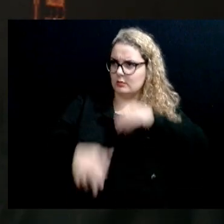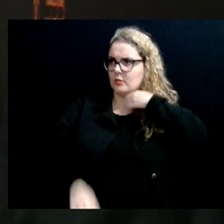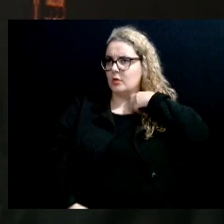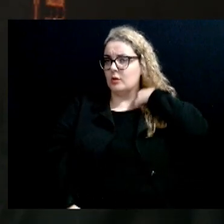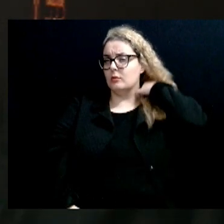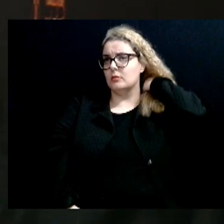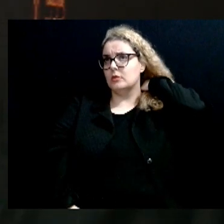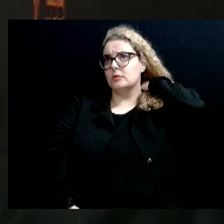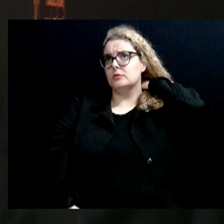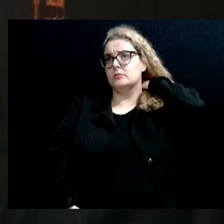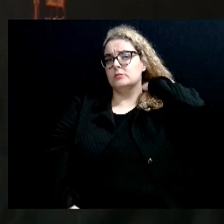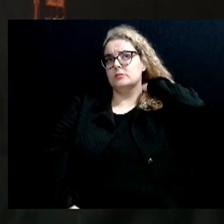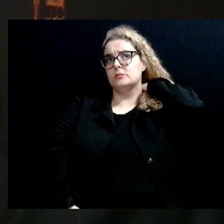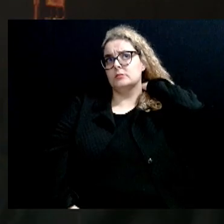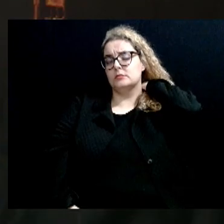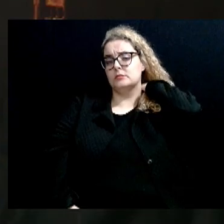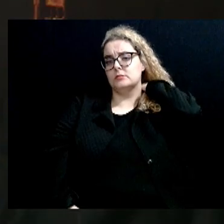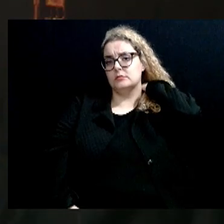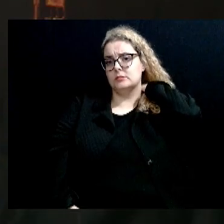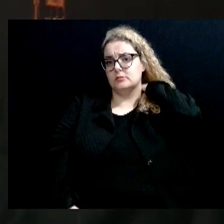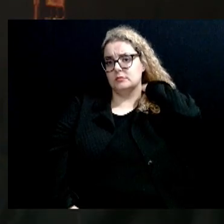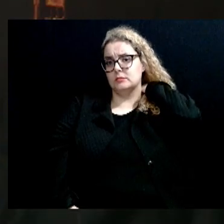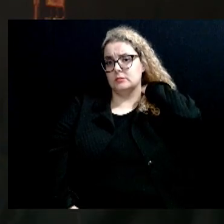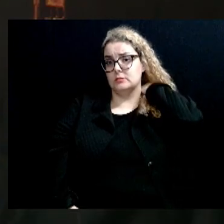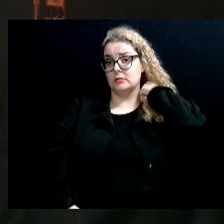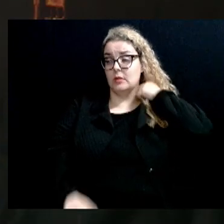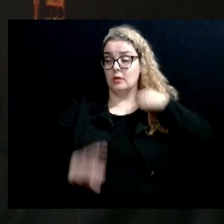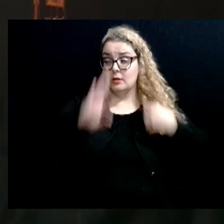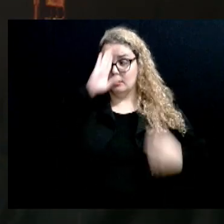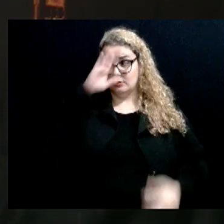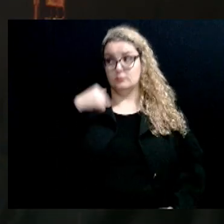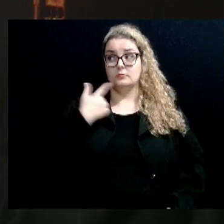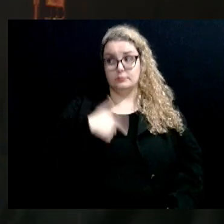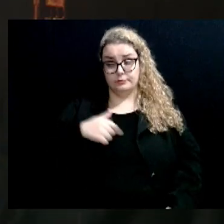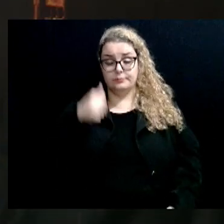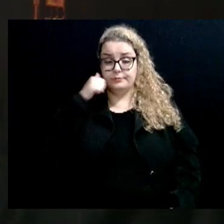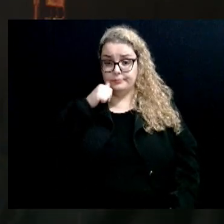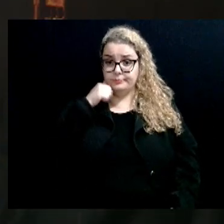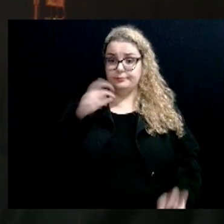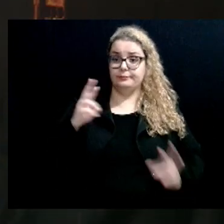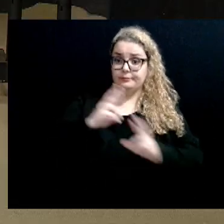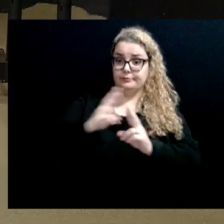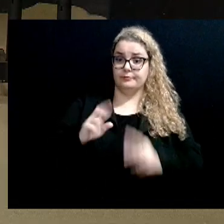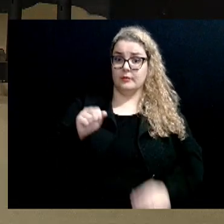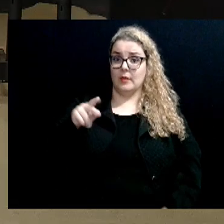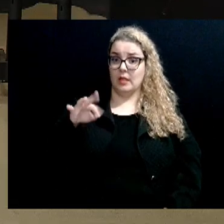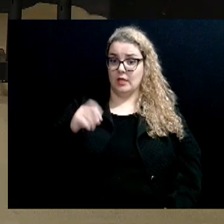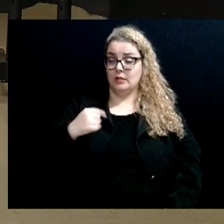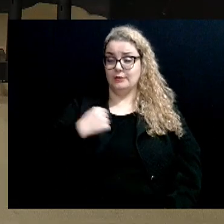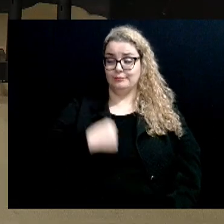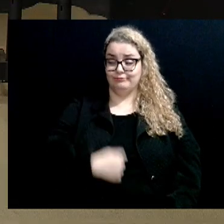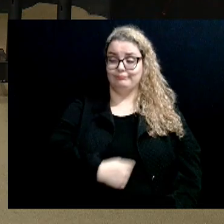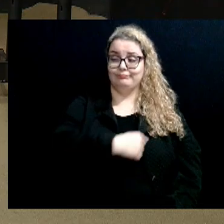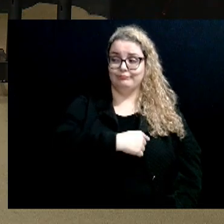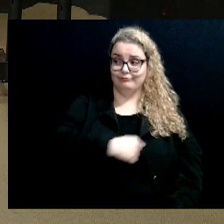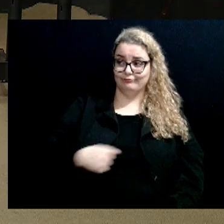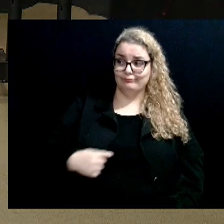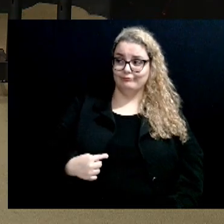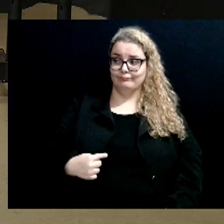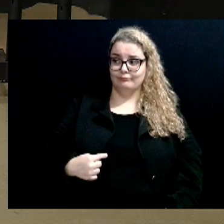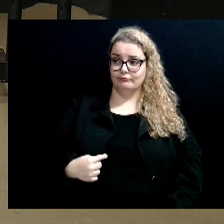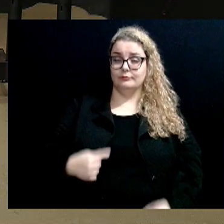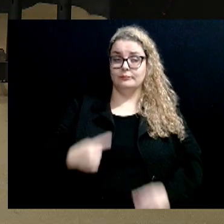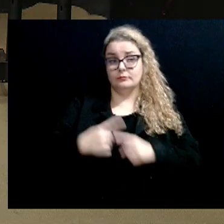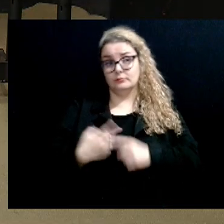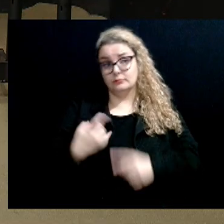principalmente para nós mulheres, em relação a essa autoanulação, porque se a gente for parar para ver,